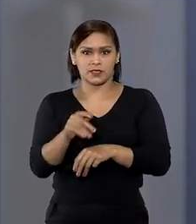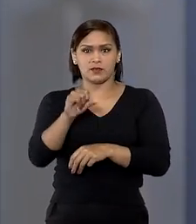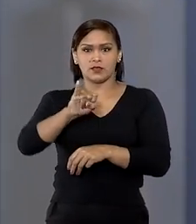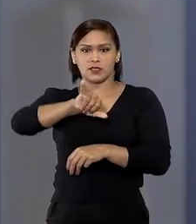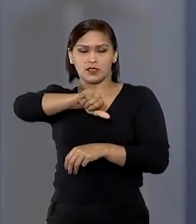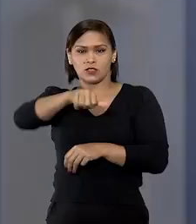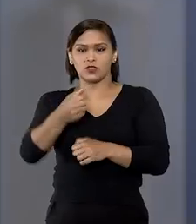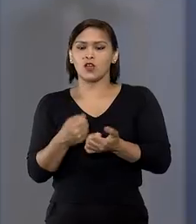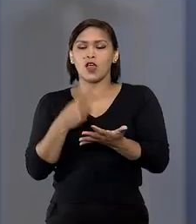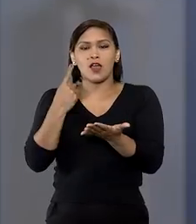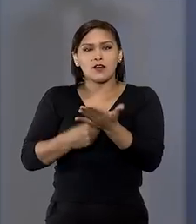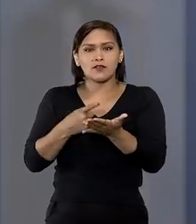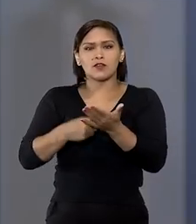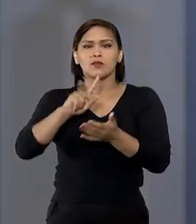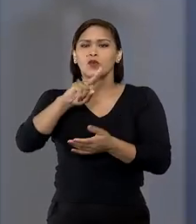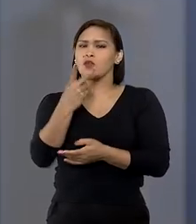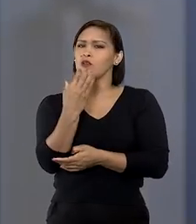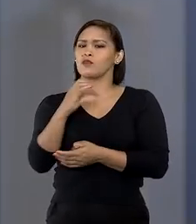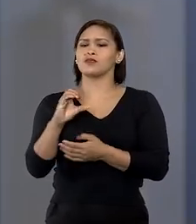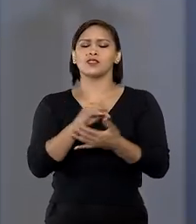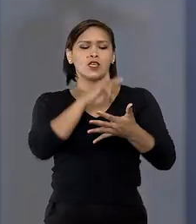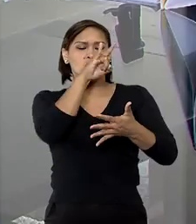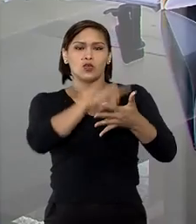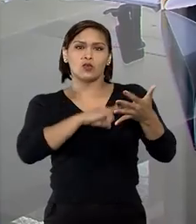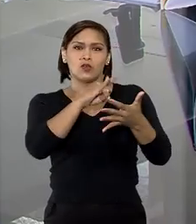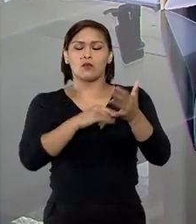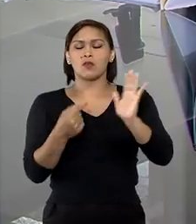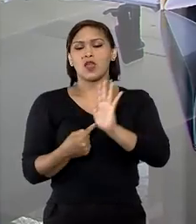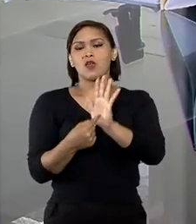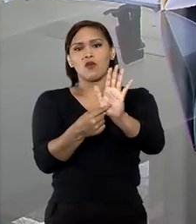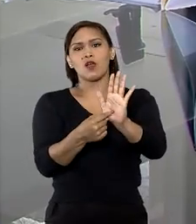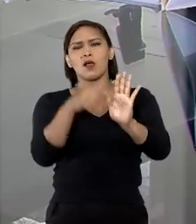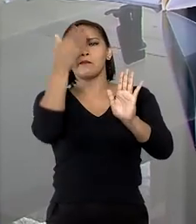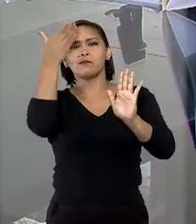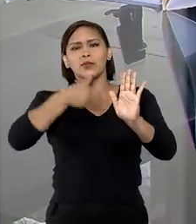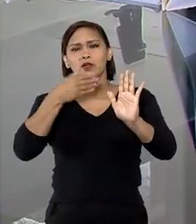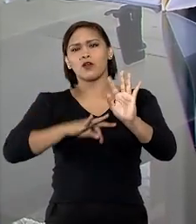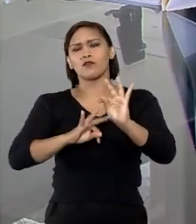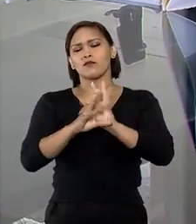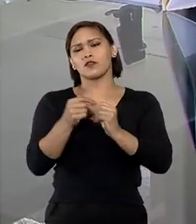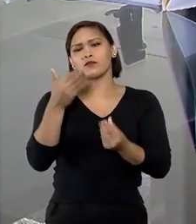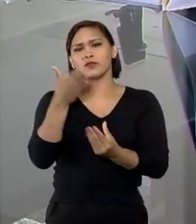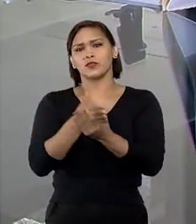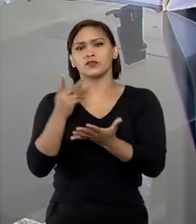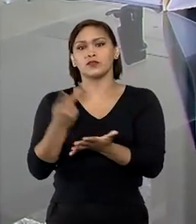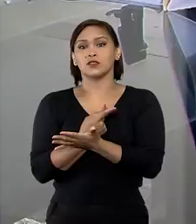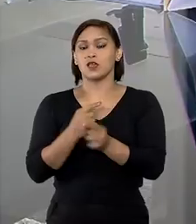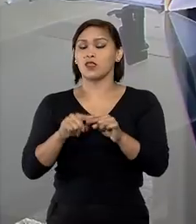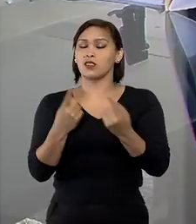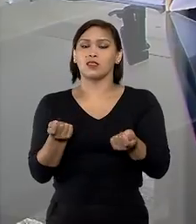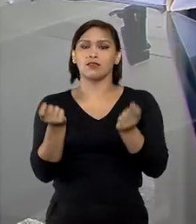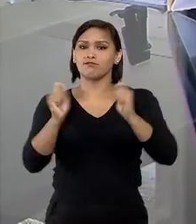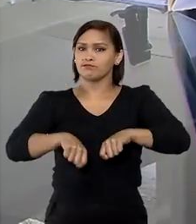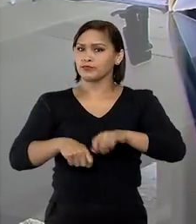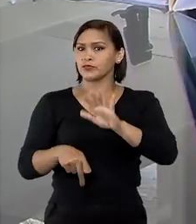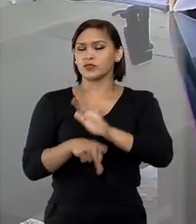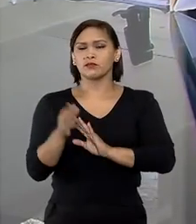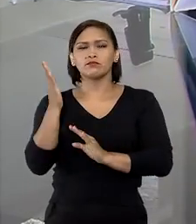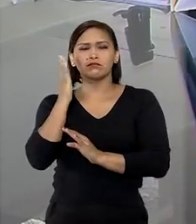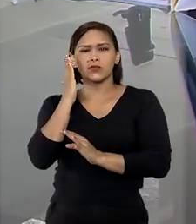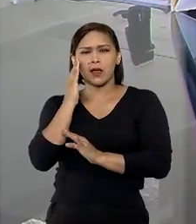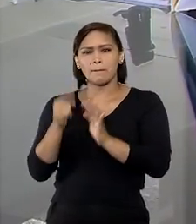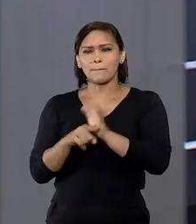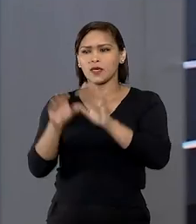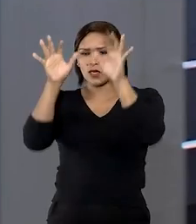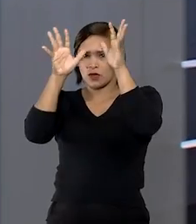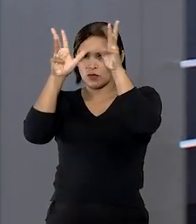Martins afirmou que o habeas corpus não traz documentos que demonstrem a real situação do processo e não é possível você quer